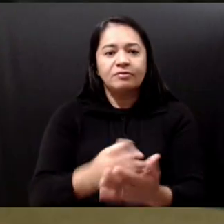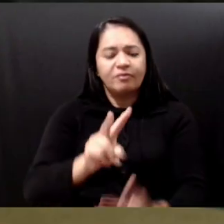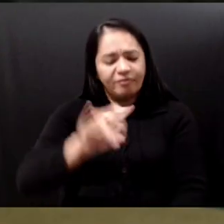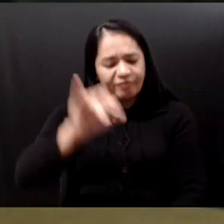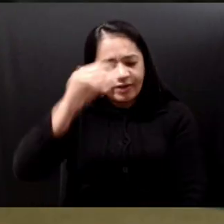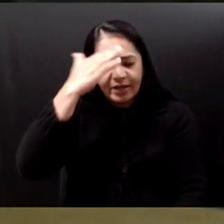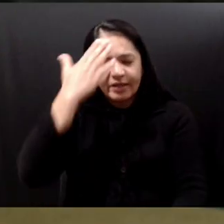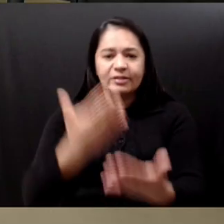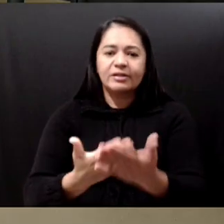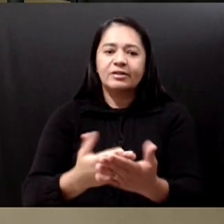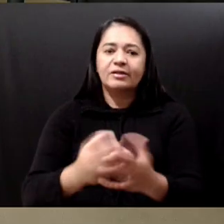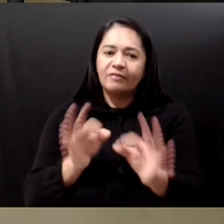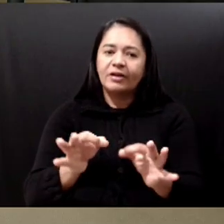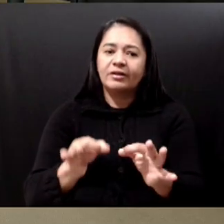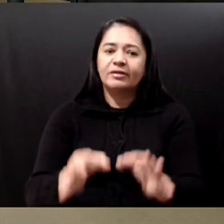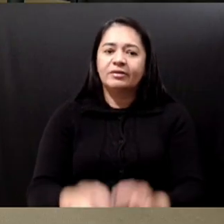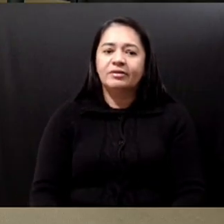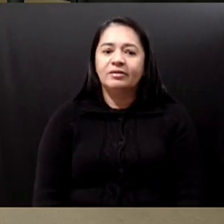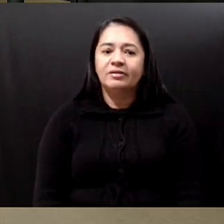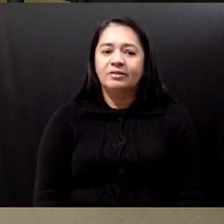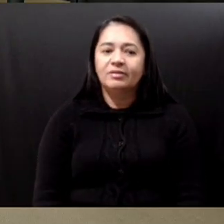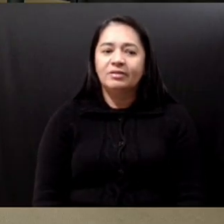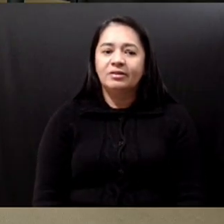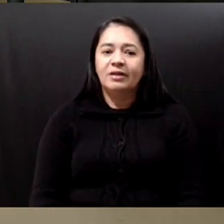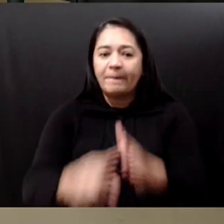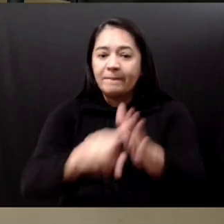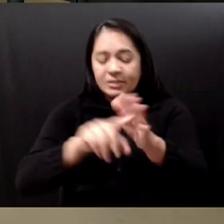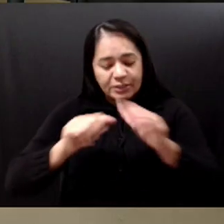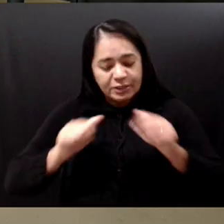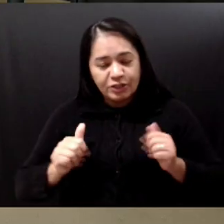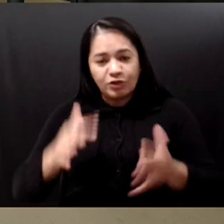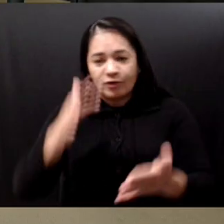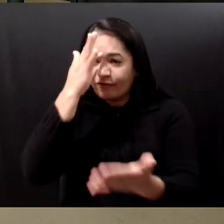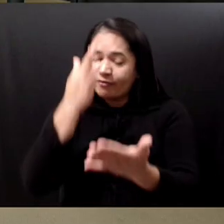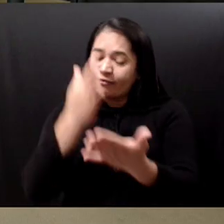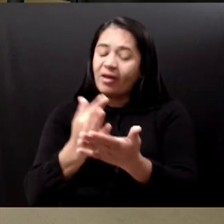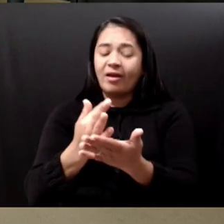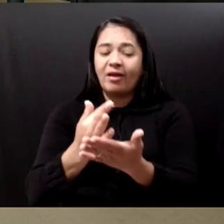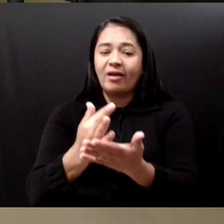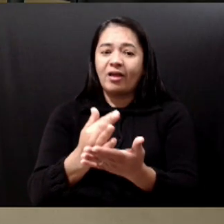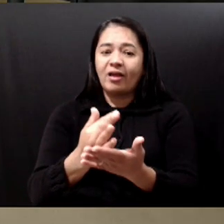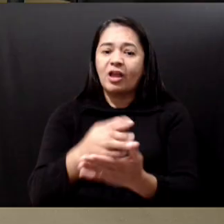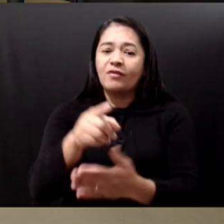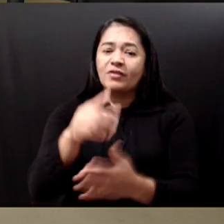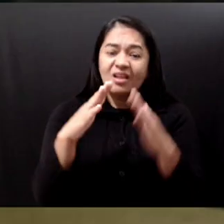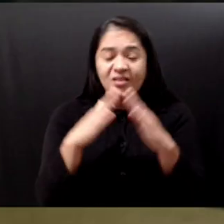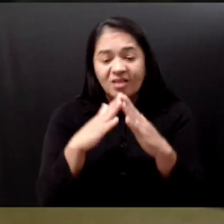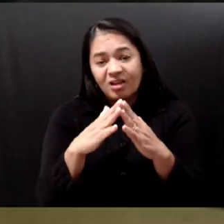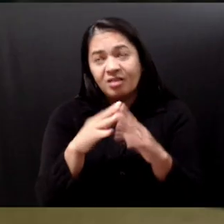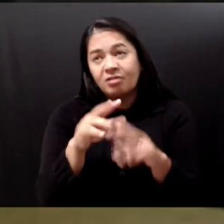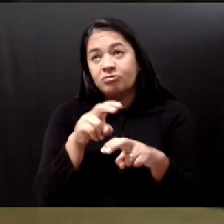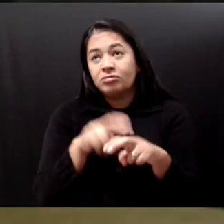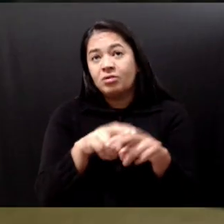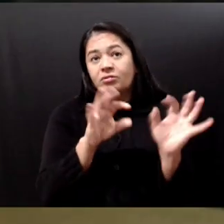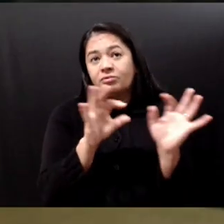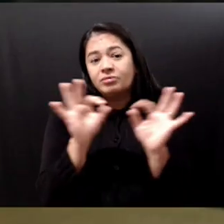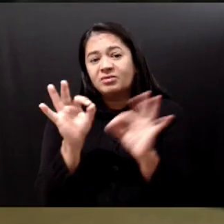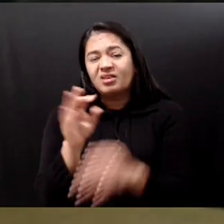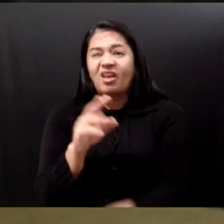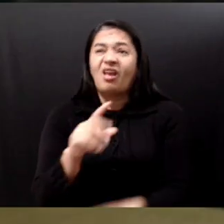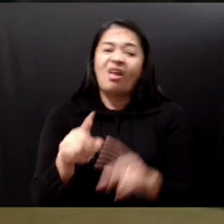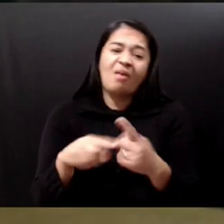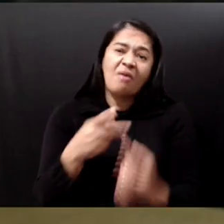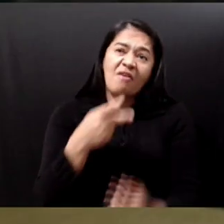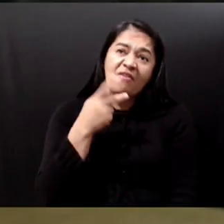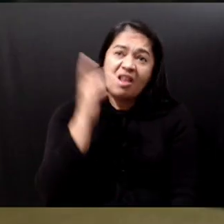pesquisa e atitude. É fé, é isso. Vamos fazer dar certo. E por que você está aí na sua casa, de repente, sentado, olhando para a gente, falando, mas falar é fácil. Até